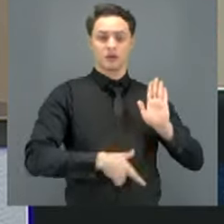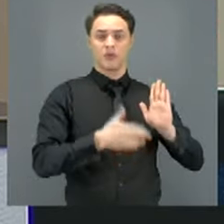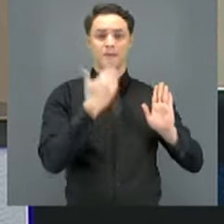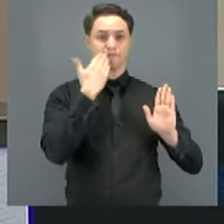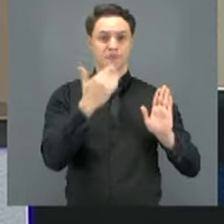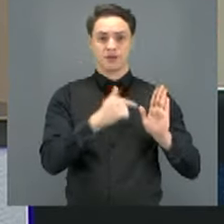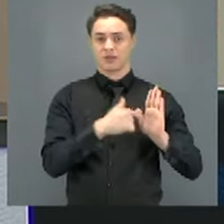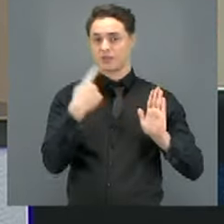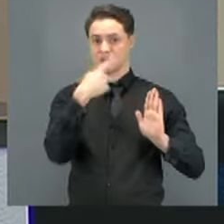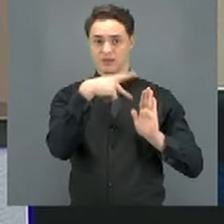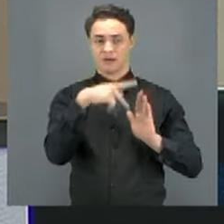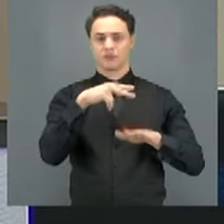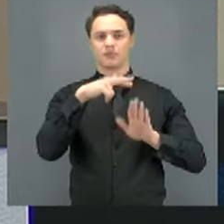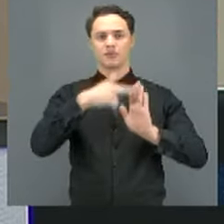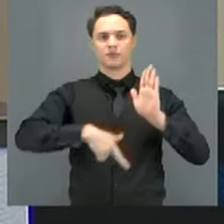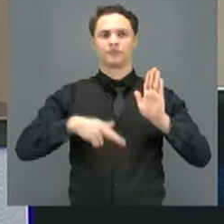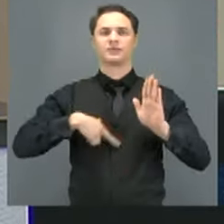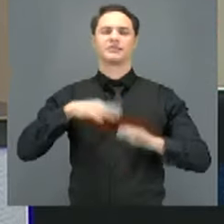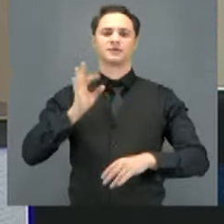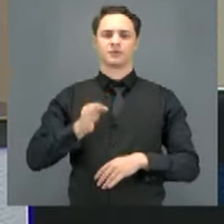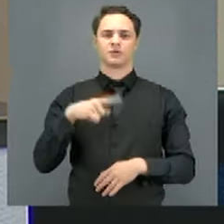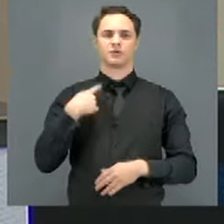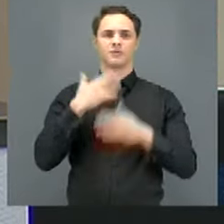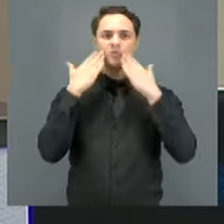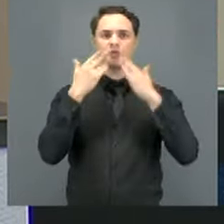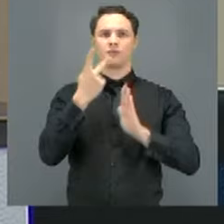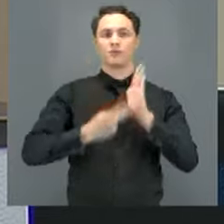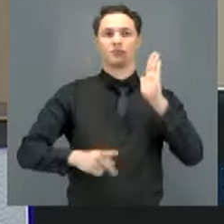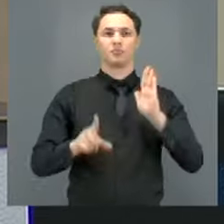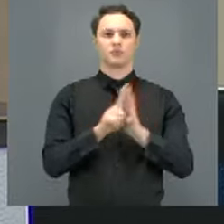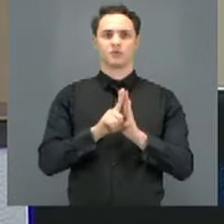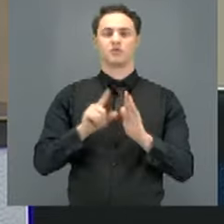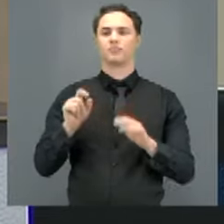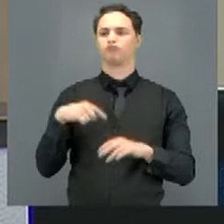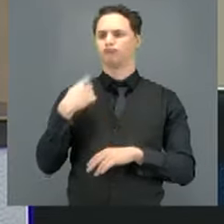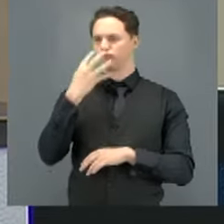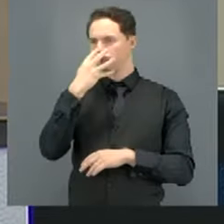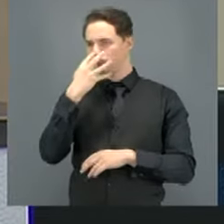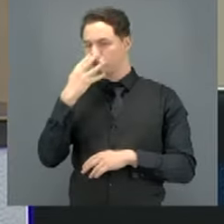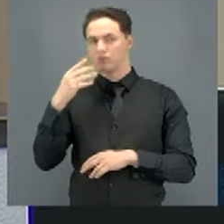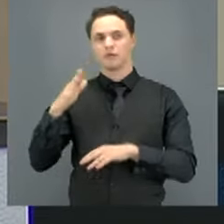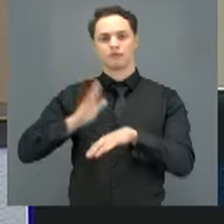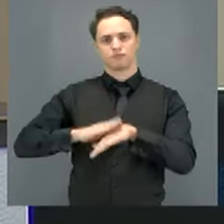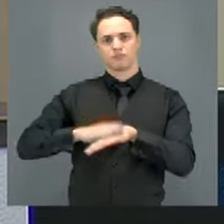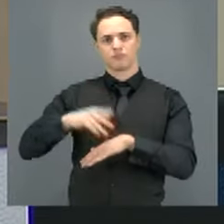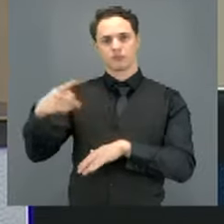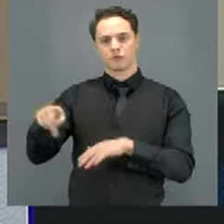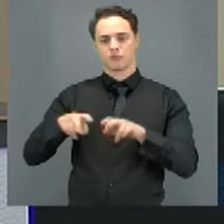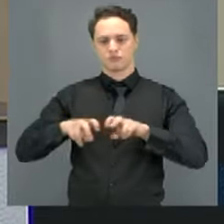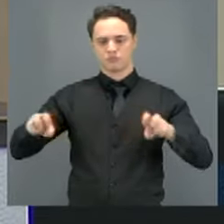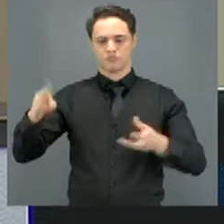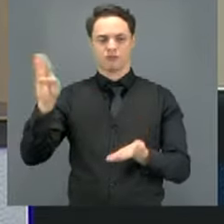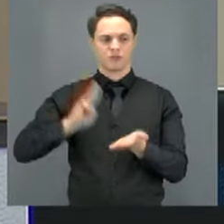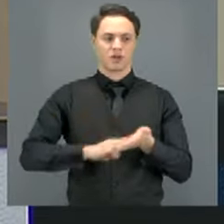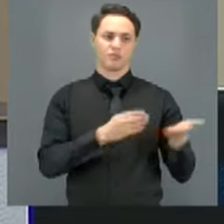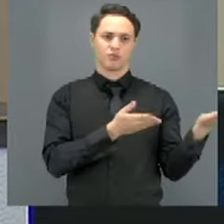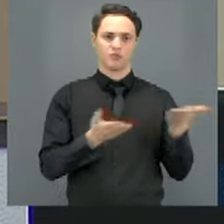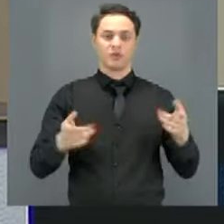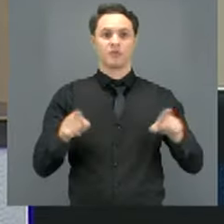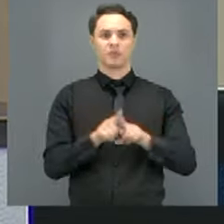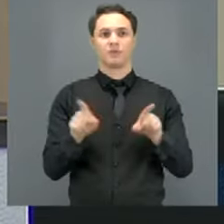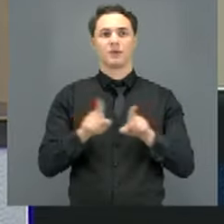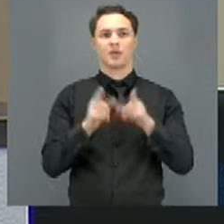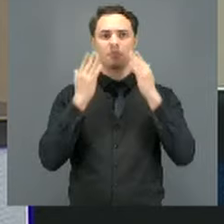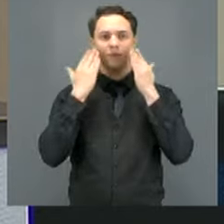o seu relatório, certamente apresentaremos projetos de leis que estamos ouvindo dos nossos componentes, dos nossos convidados. Vamos